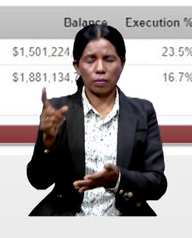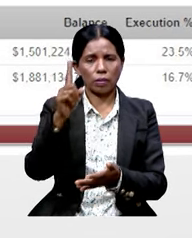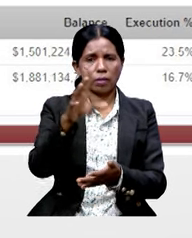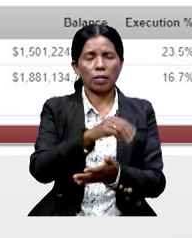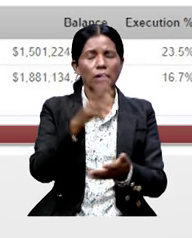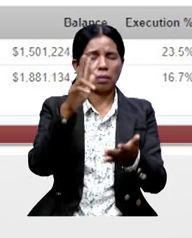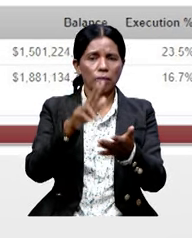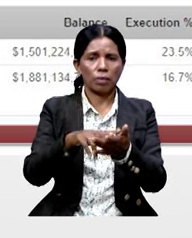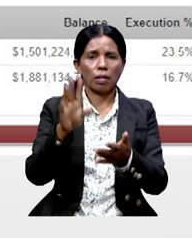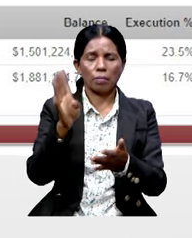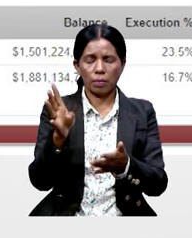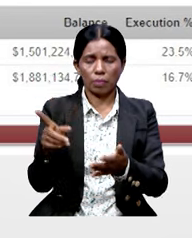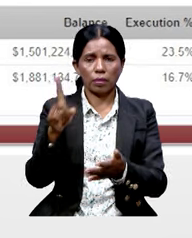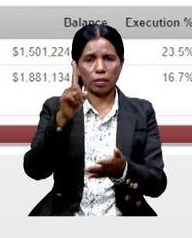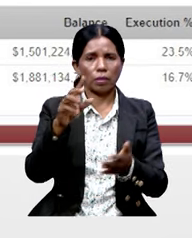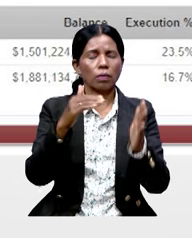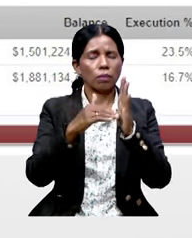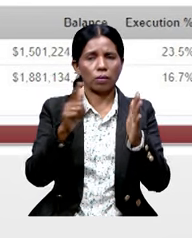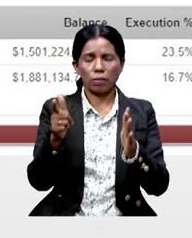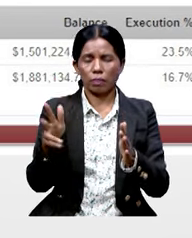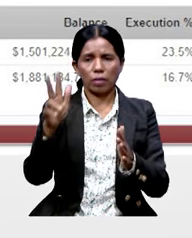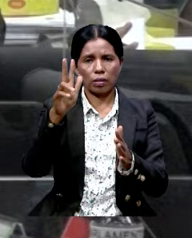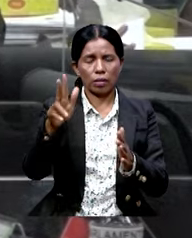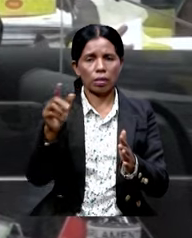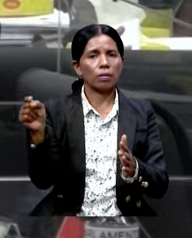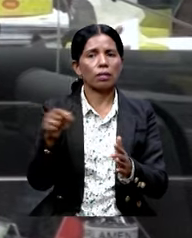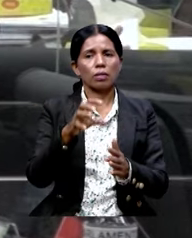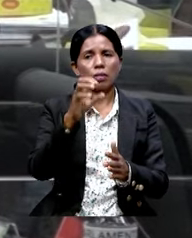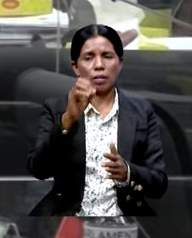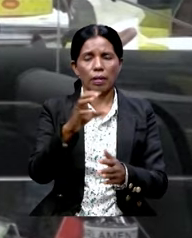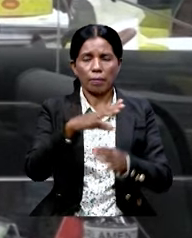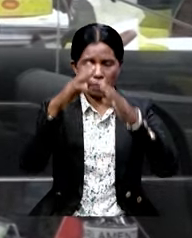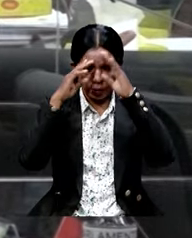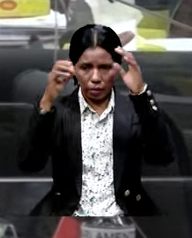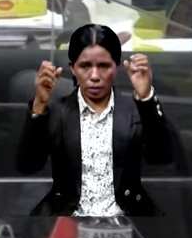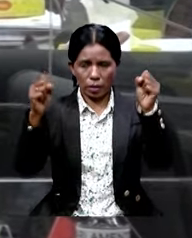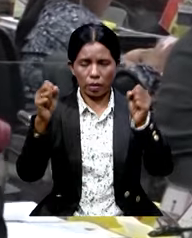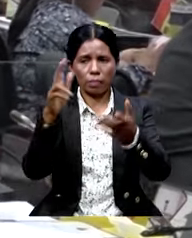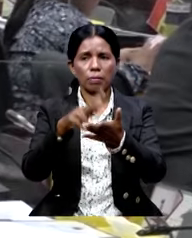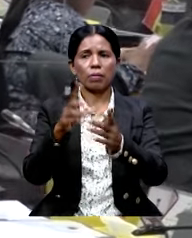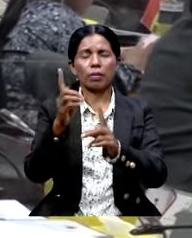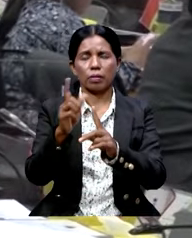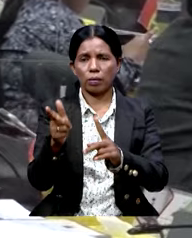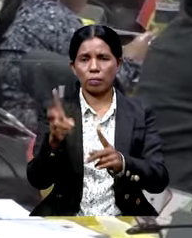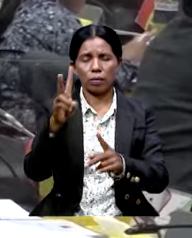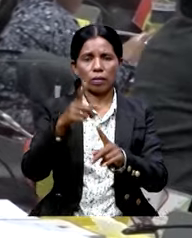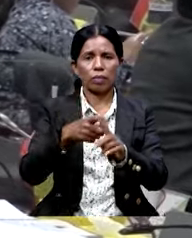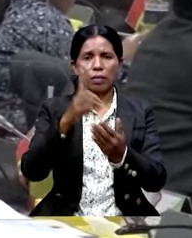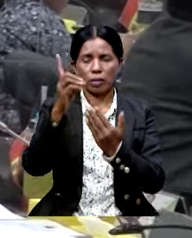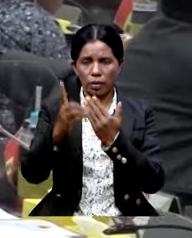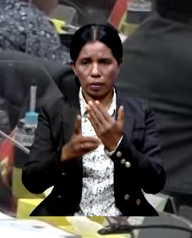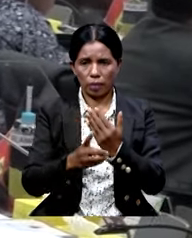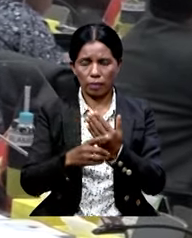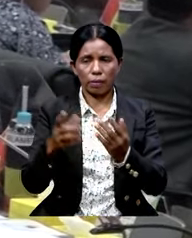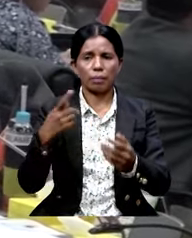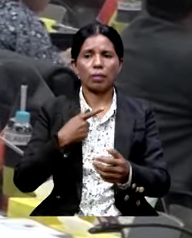hatul resingida, contra ruanul resintolo, no abstenção zero. Enquanto o Presidente da República promulga o Lorong Ron Restin Rua Fula de Dezembro, a foi no Parlamento